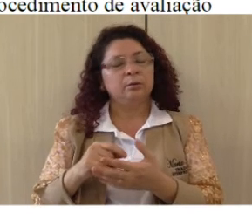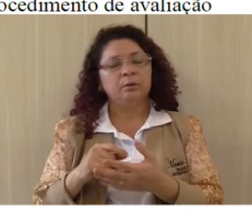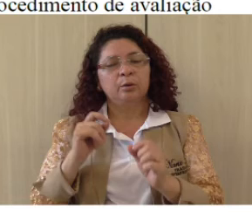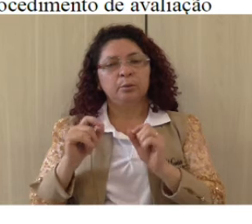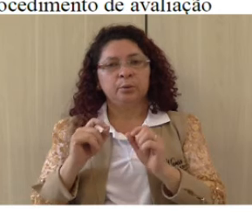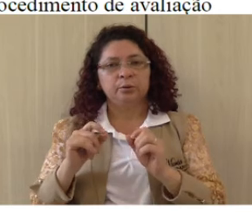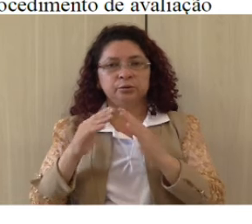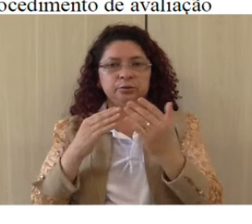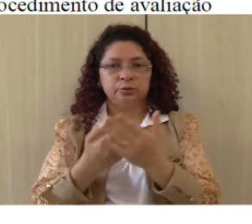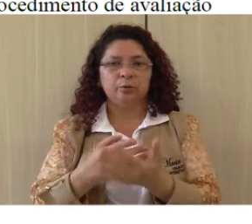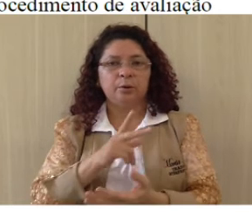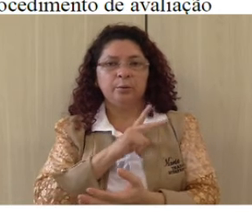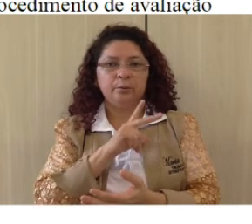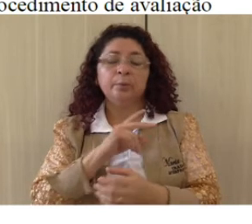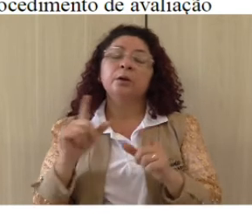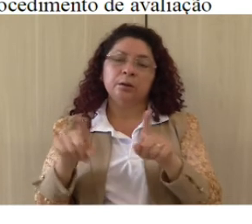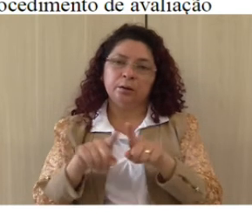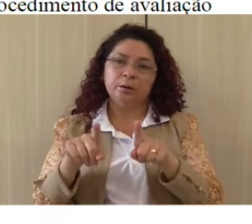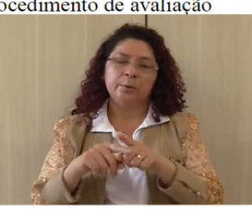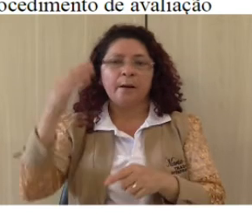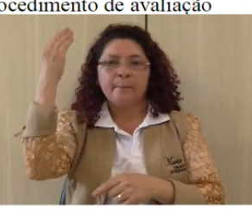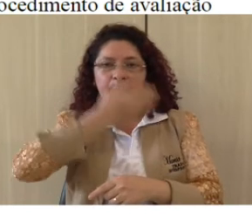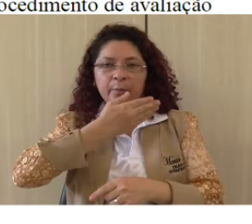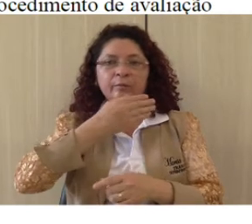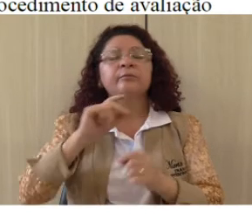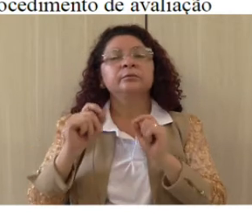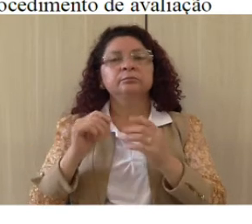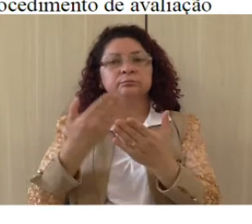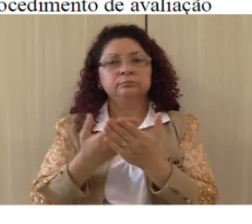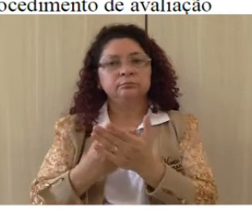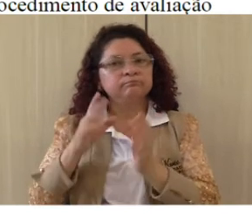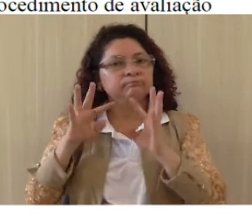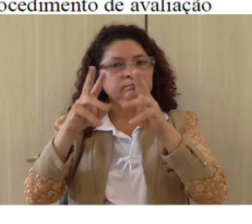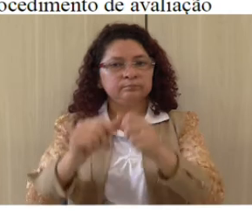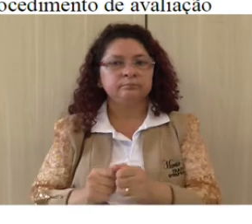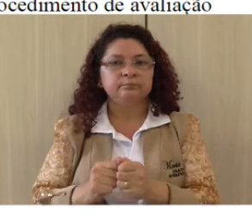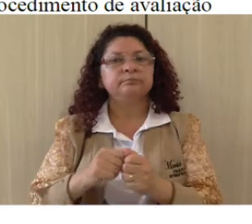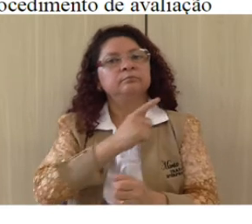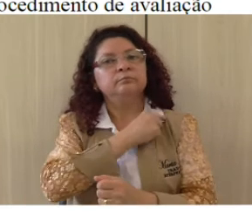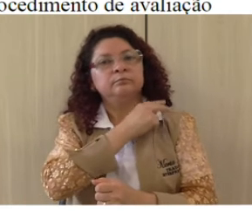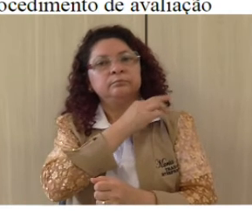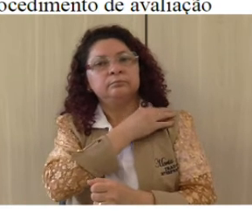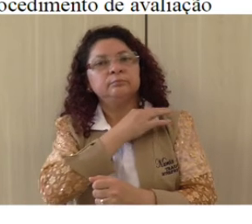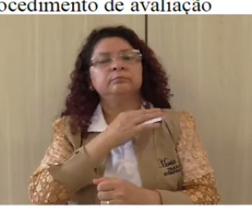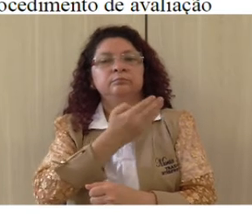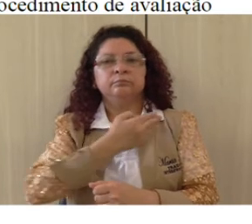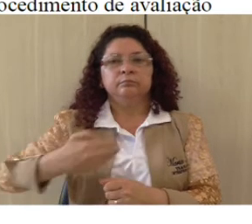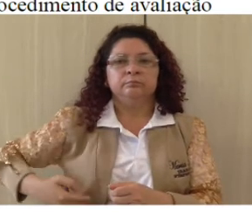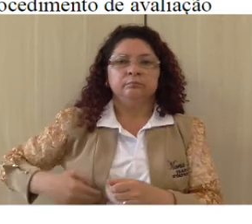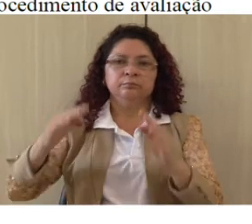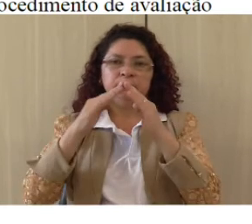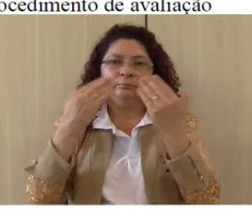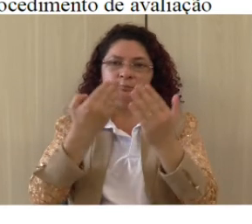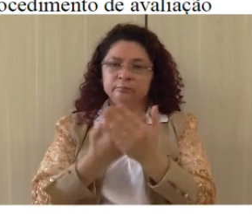para escolas públicas e ainda comprovar ter cursado integralmente o ensino médio em escolas públicas,